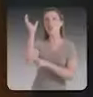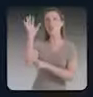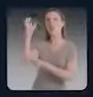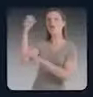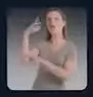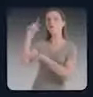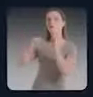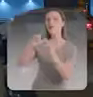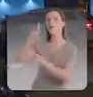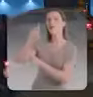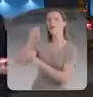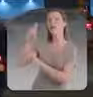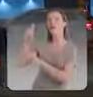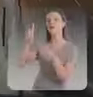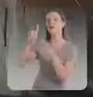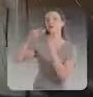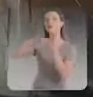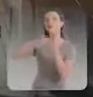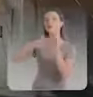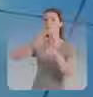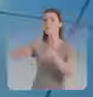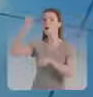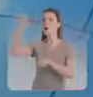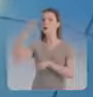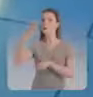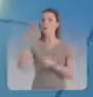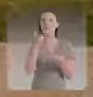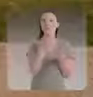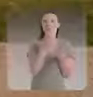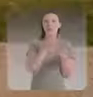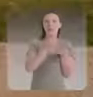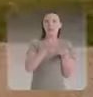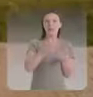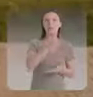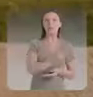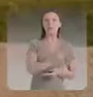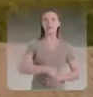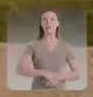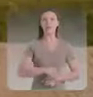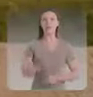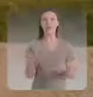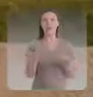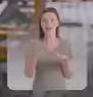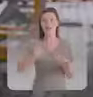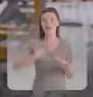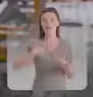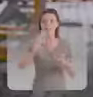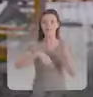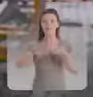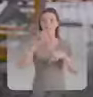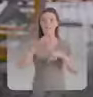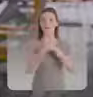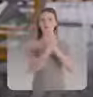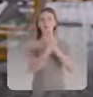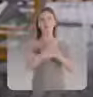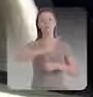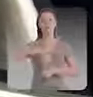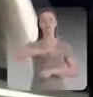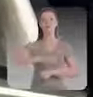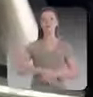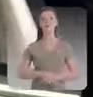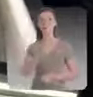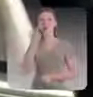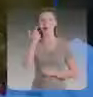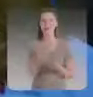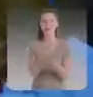lâmpada moderna, de LED, que ilumina mais e gasta menos. O Jean transformou a noite em dia aqui pra gente. Meu Deus, que lindo, gente pra caramba.